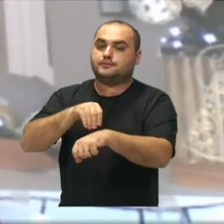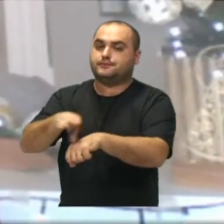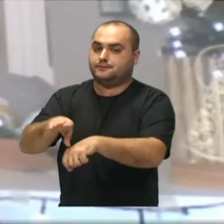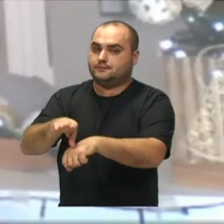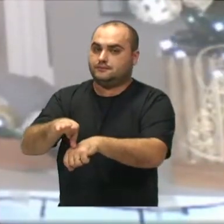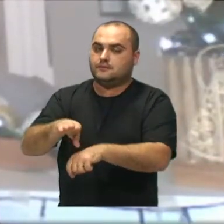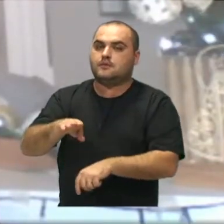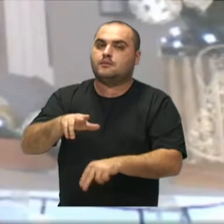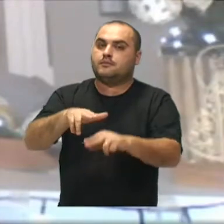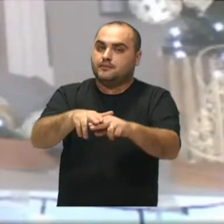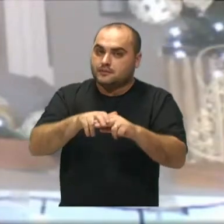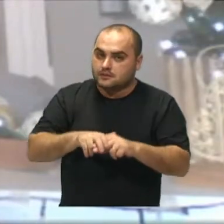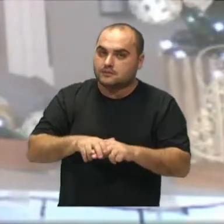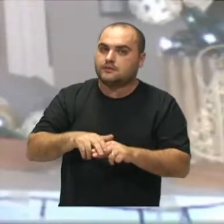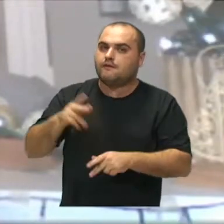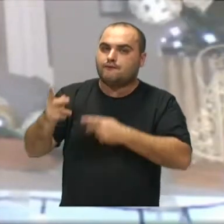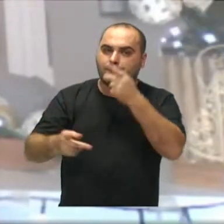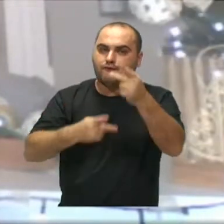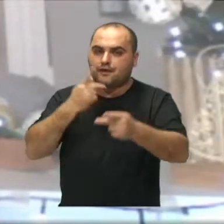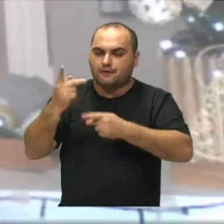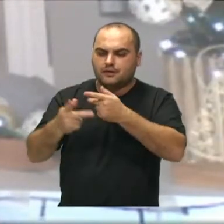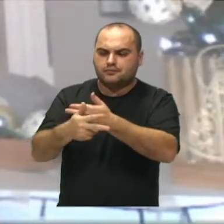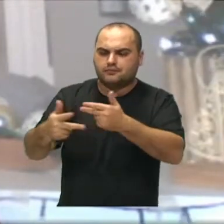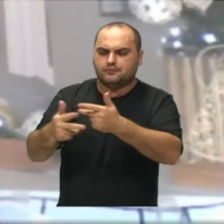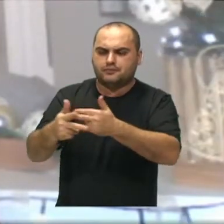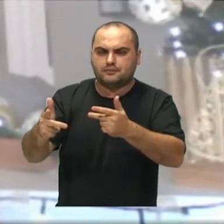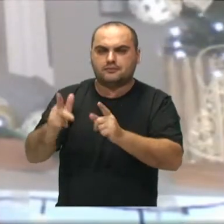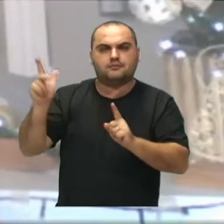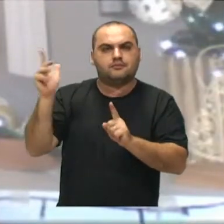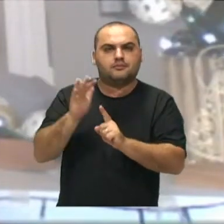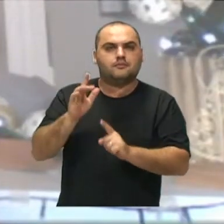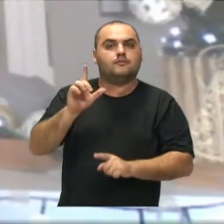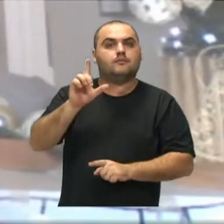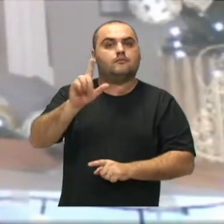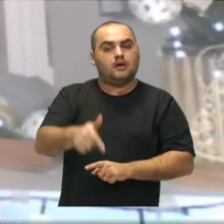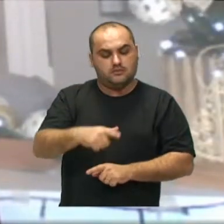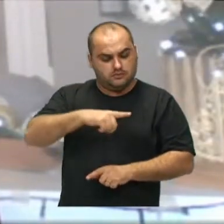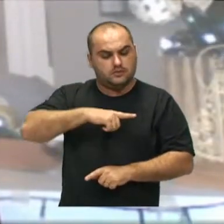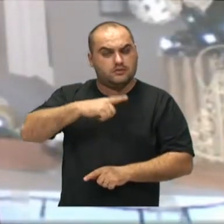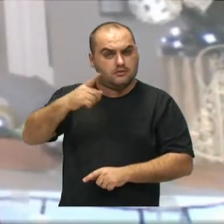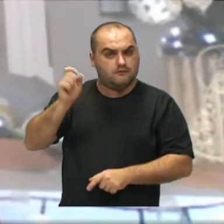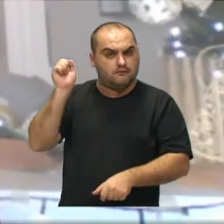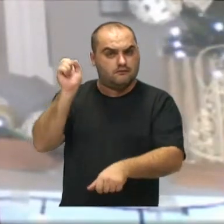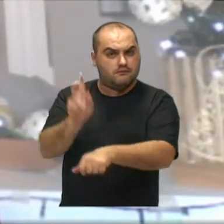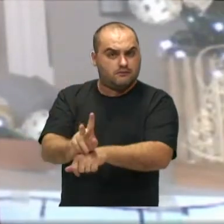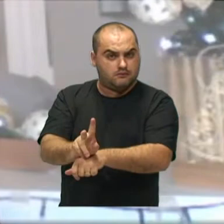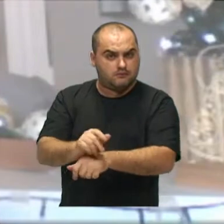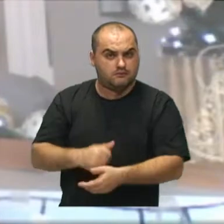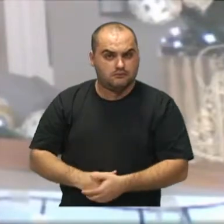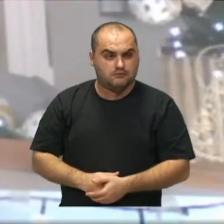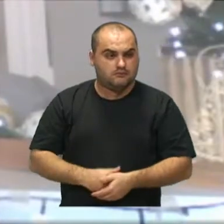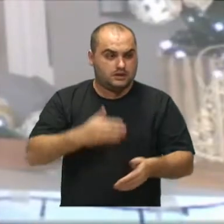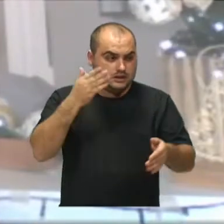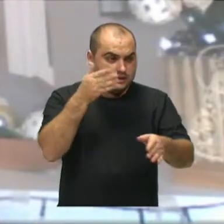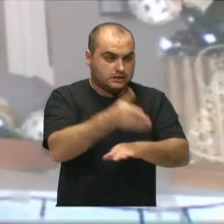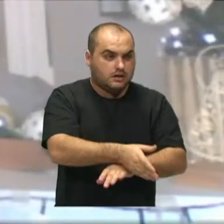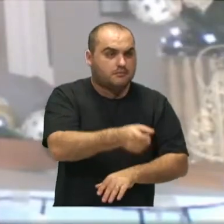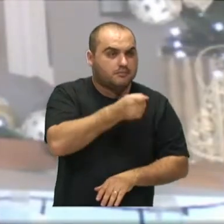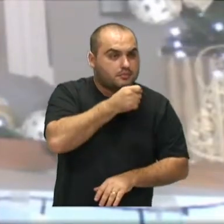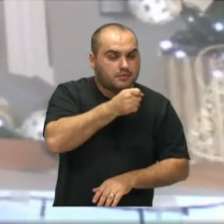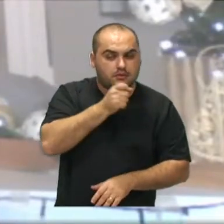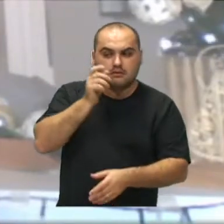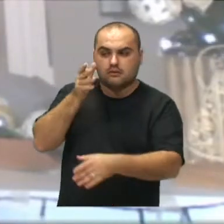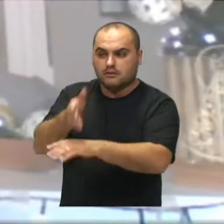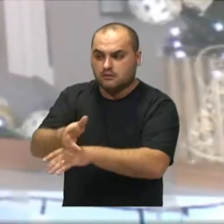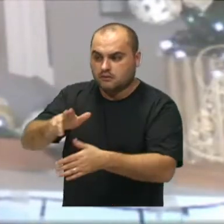forma que a gente tem de falar dessas coisas que atingem a todos é tendo uma cadeira. Mais acesso à imprensa, mais acesso à